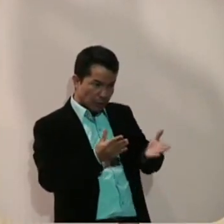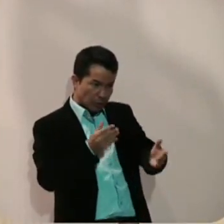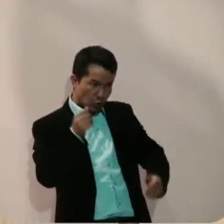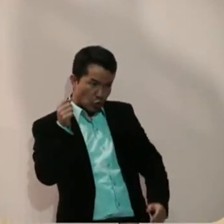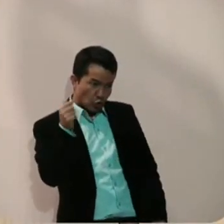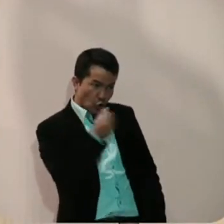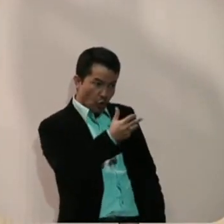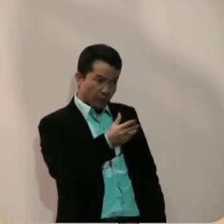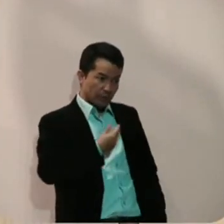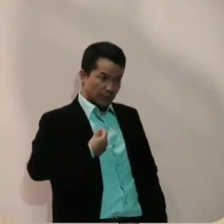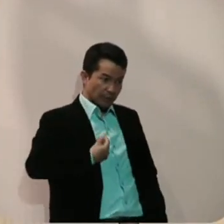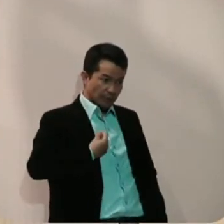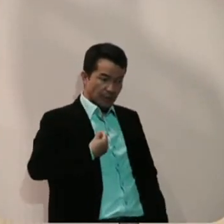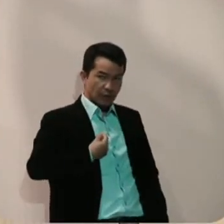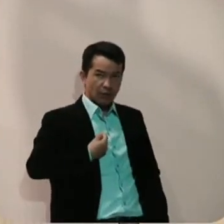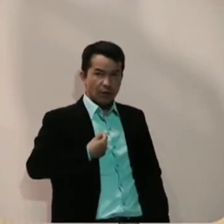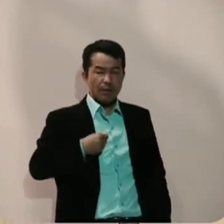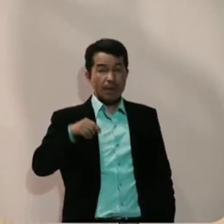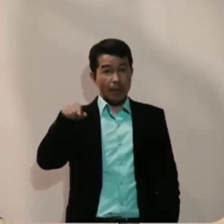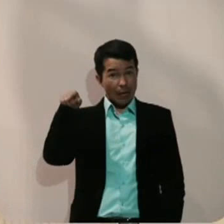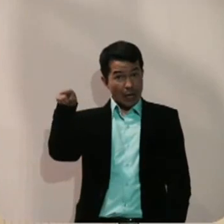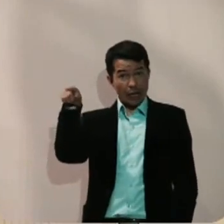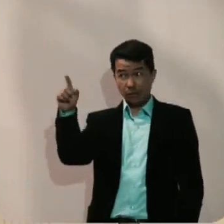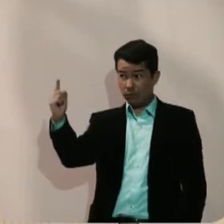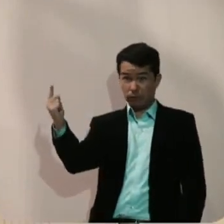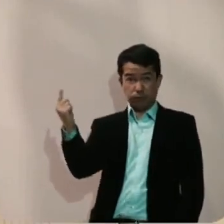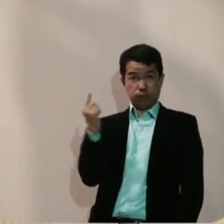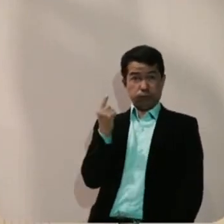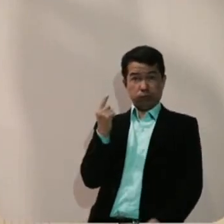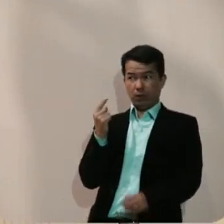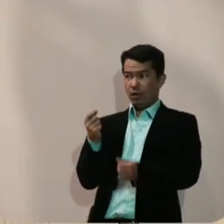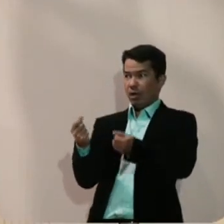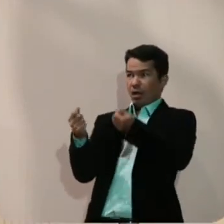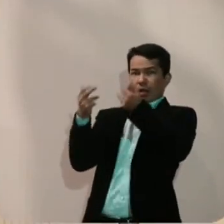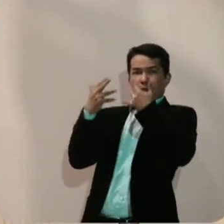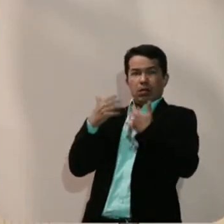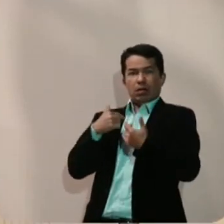veio com aquilo na mente e disse: quando eu saí do carro, eu me